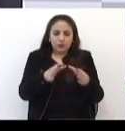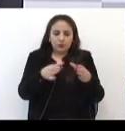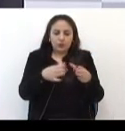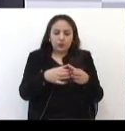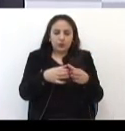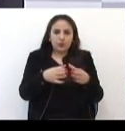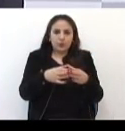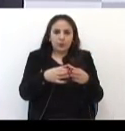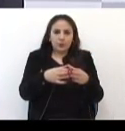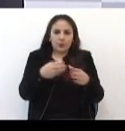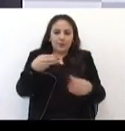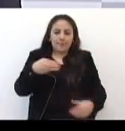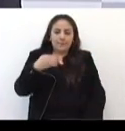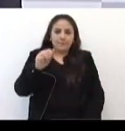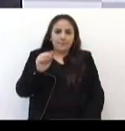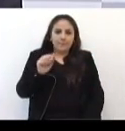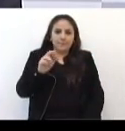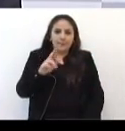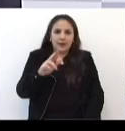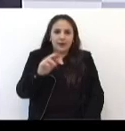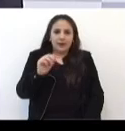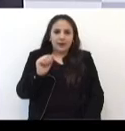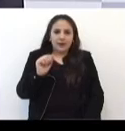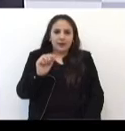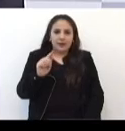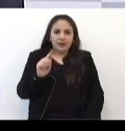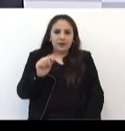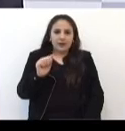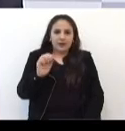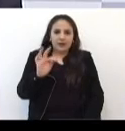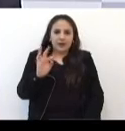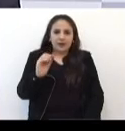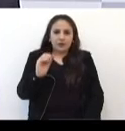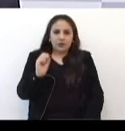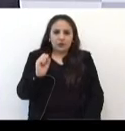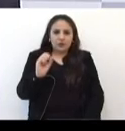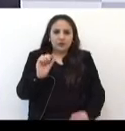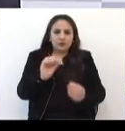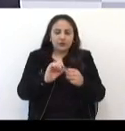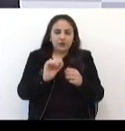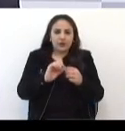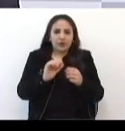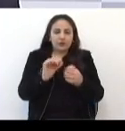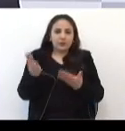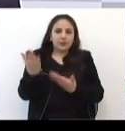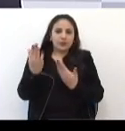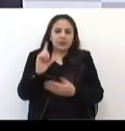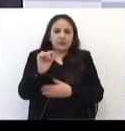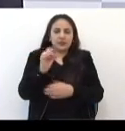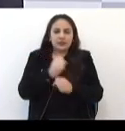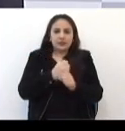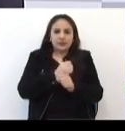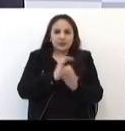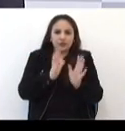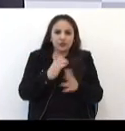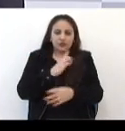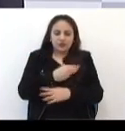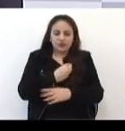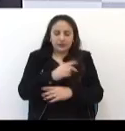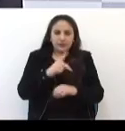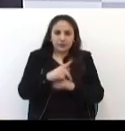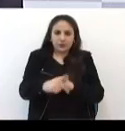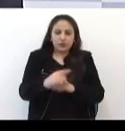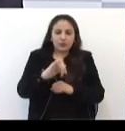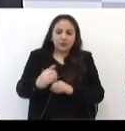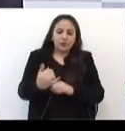Especificamente no caso do Grupo Escoteiro Maragatos, eu faço essa homenagem porque são 10 anos de existência aqui em